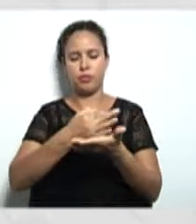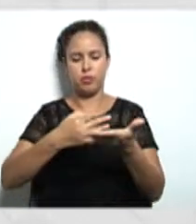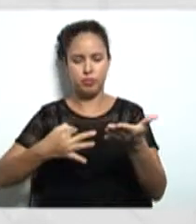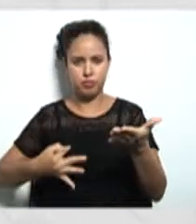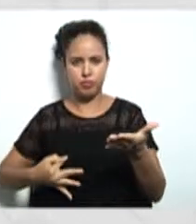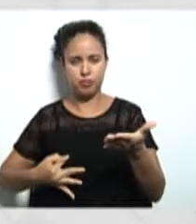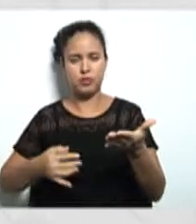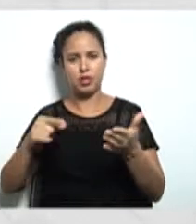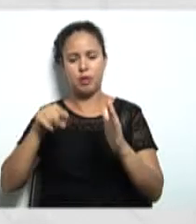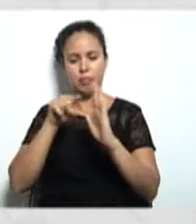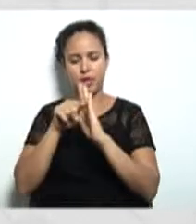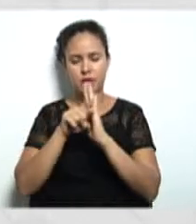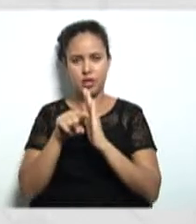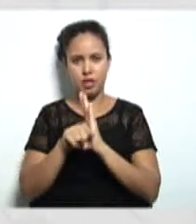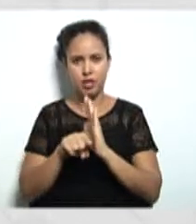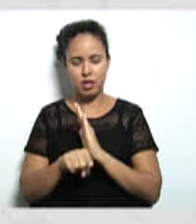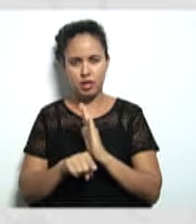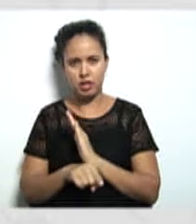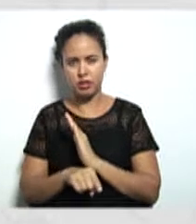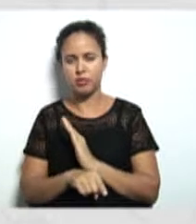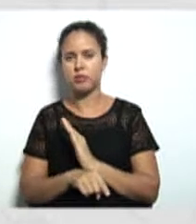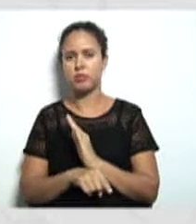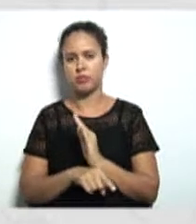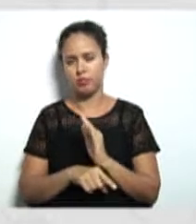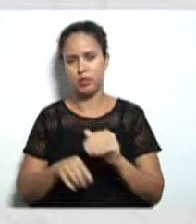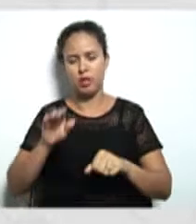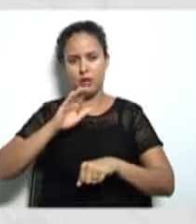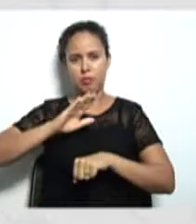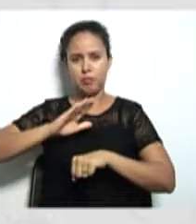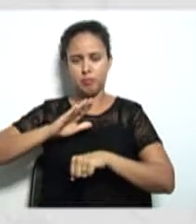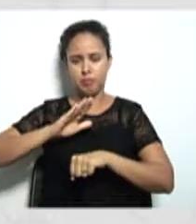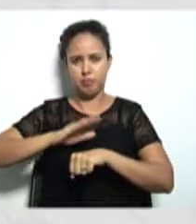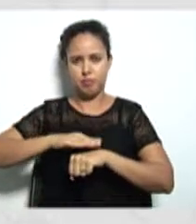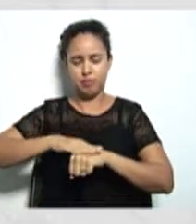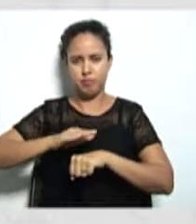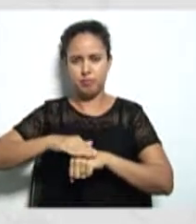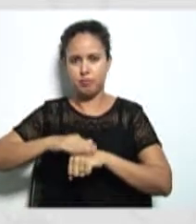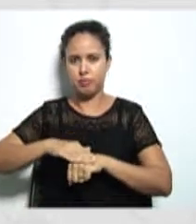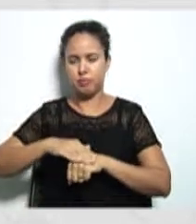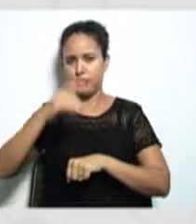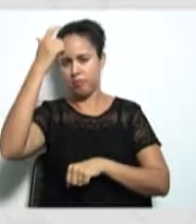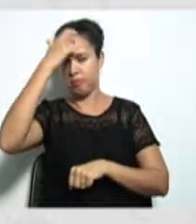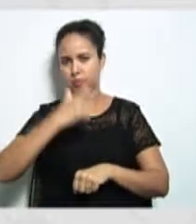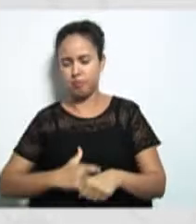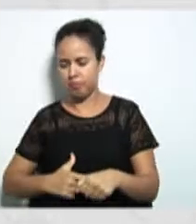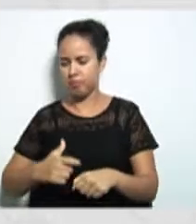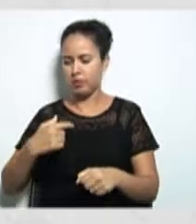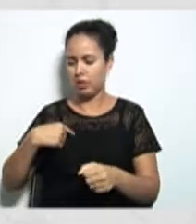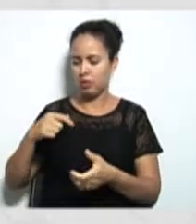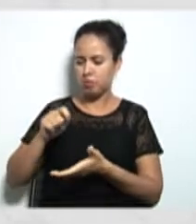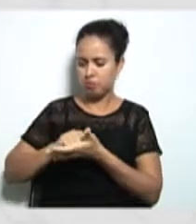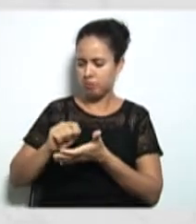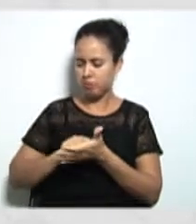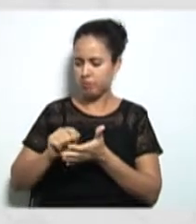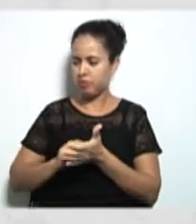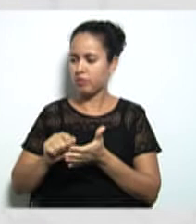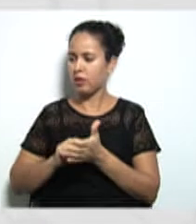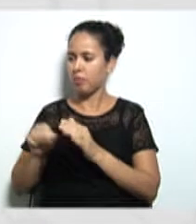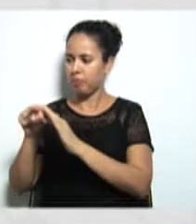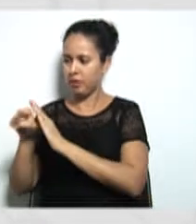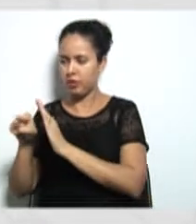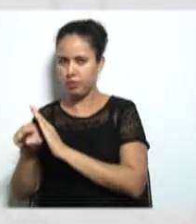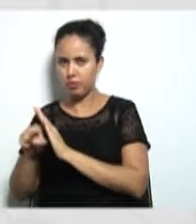de perguntas preenchidas pelo pesquisador. Então, se a professora Anabela está aplicando, ela é quem vai